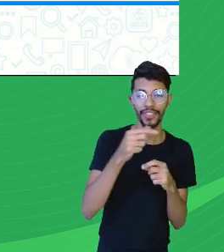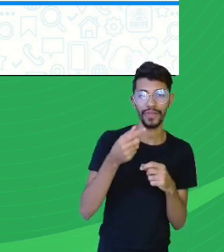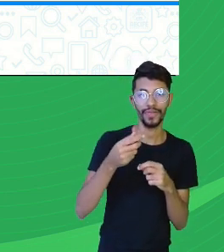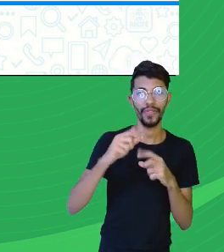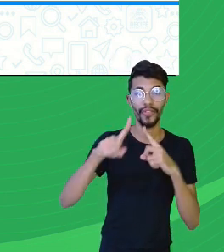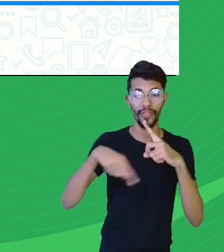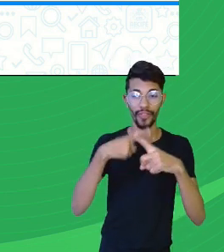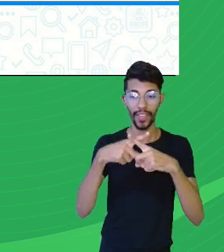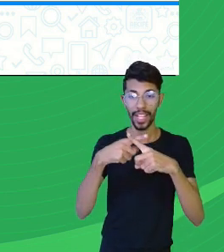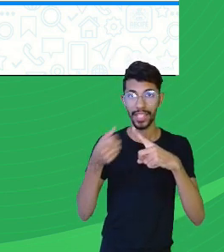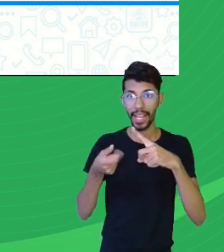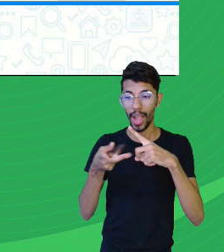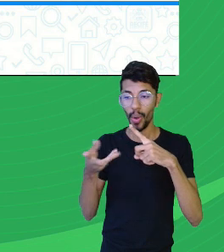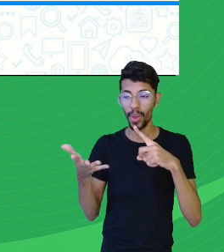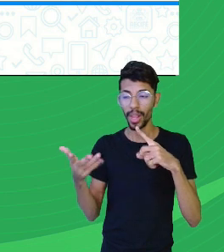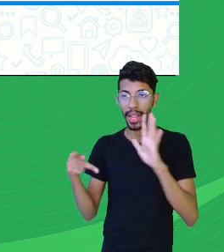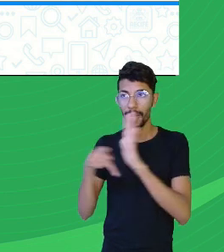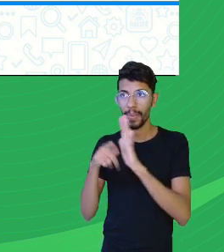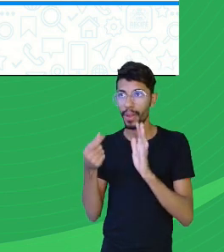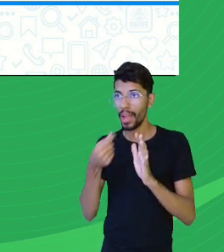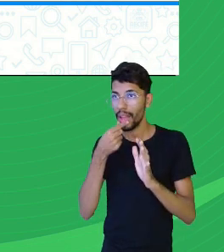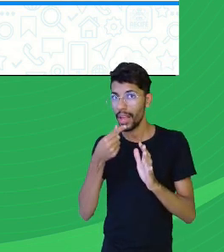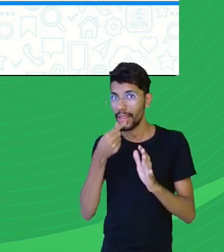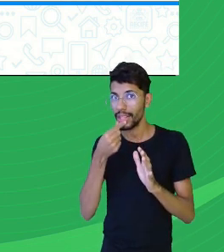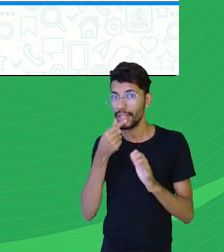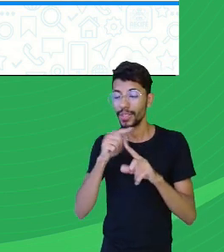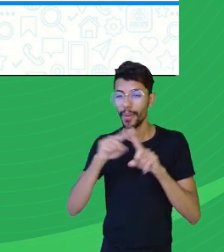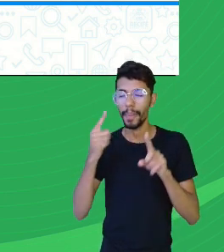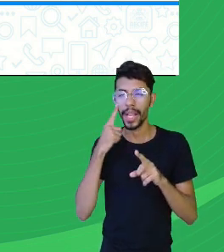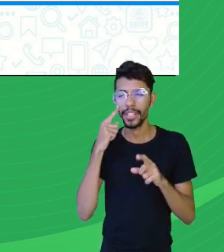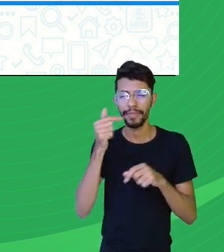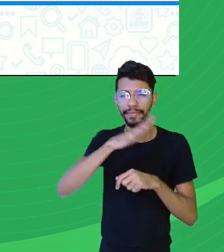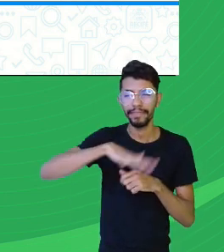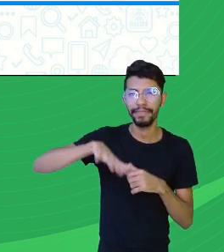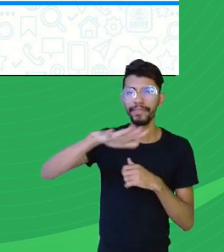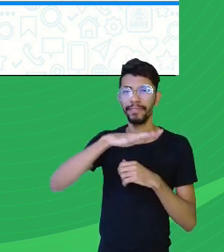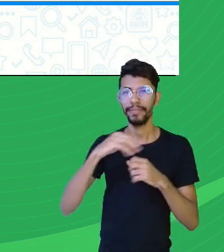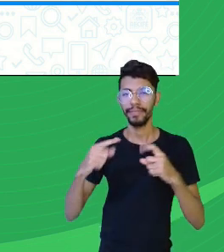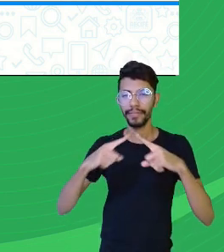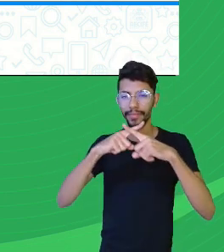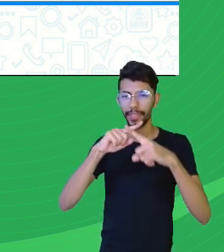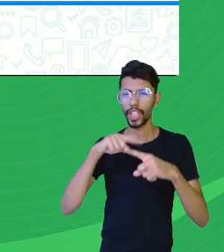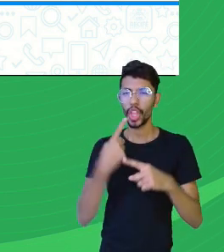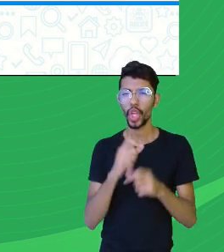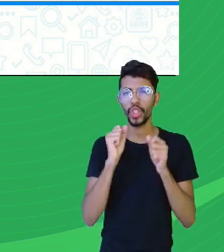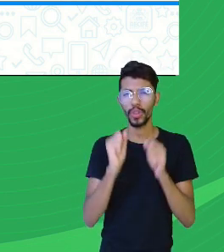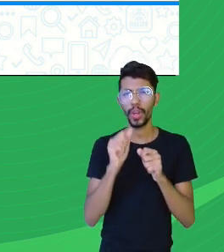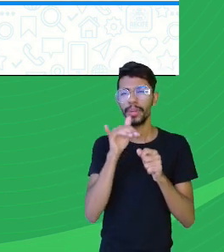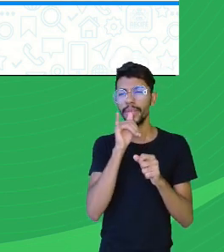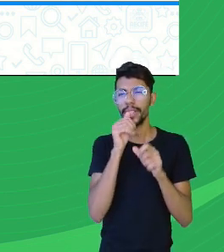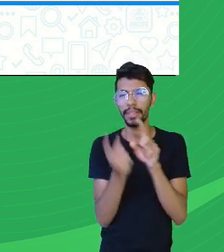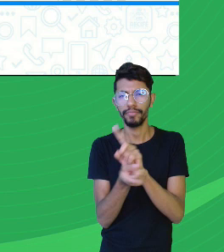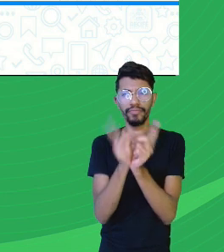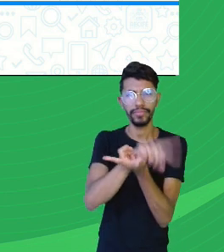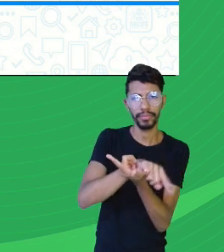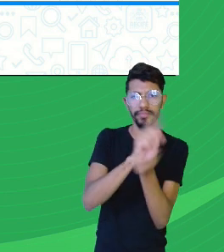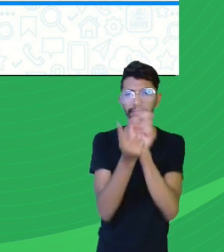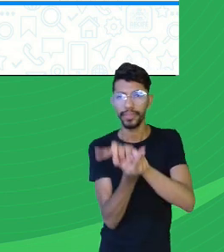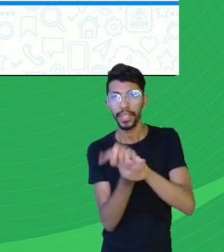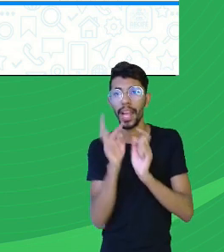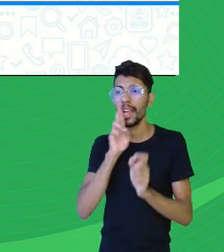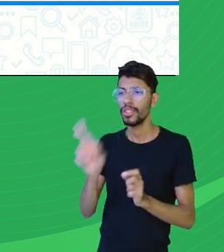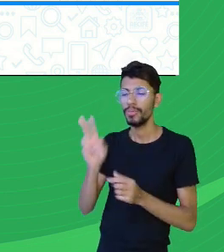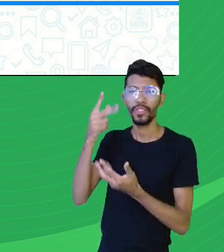quantidade de biscoitos. Mas como na multiplicação nós podemos colocar o número na frente ou atrás, que vai dar o